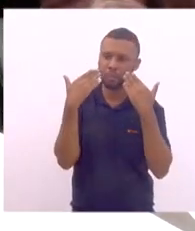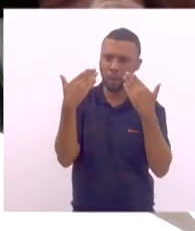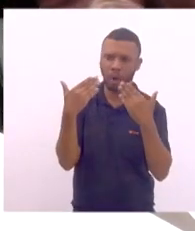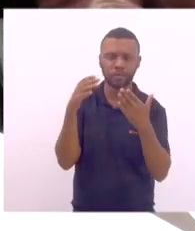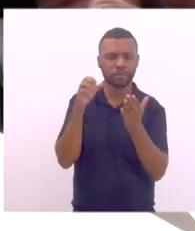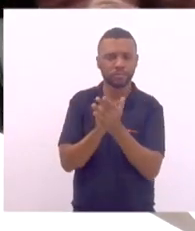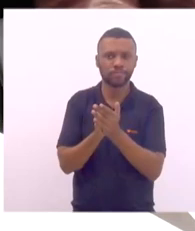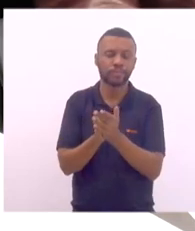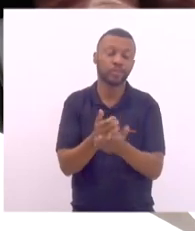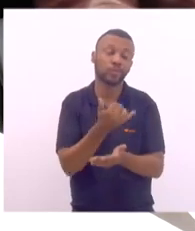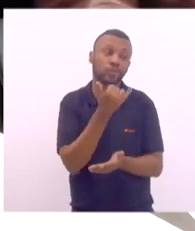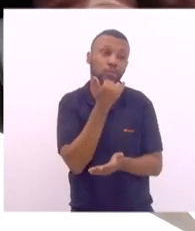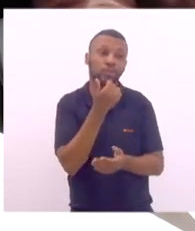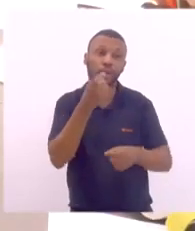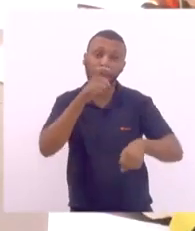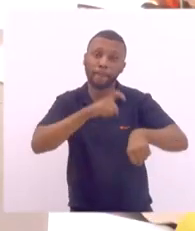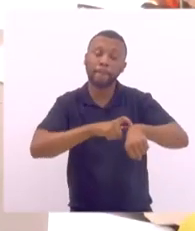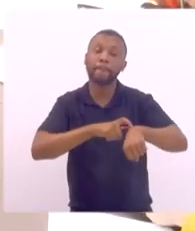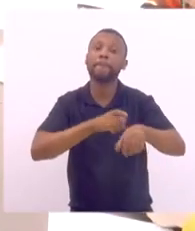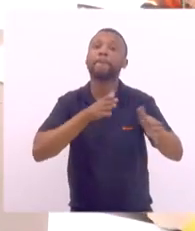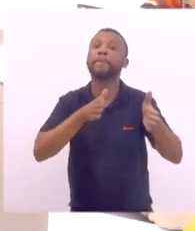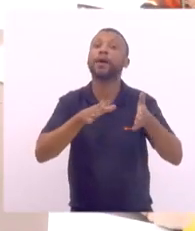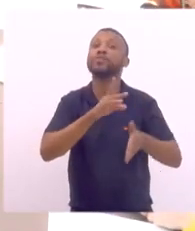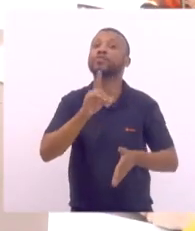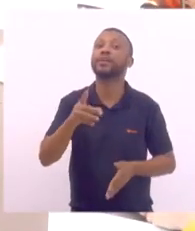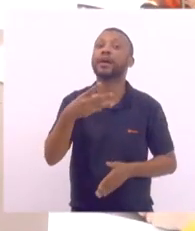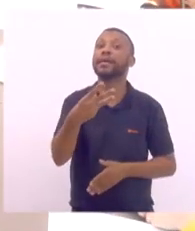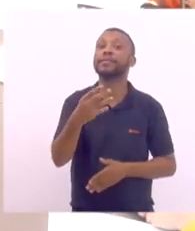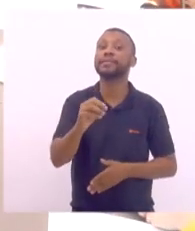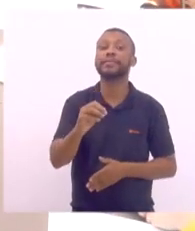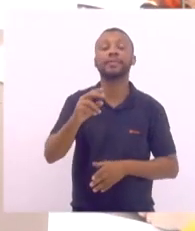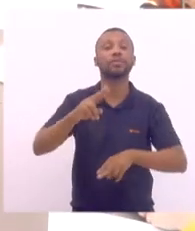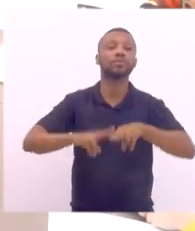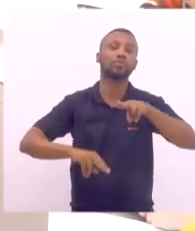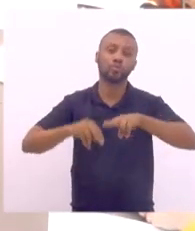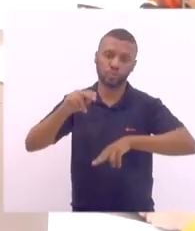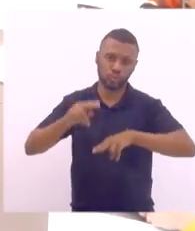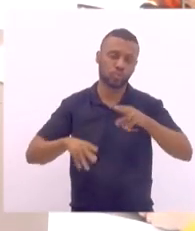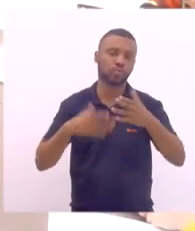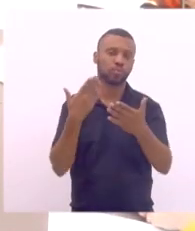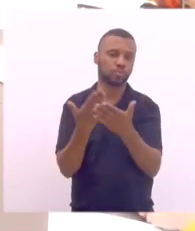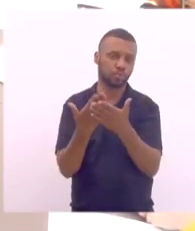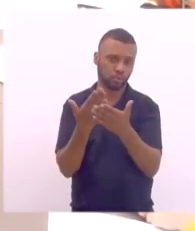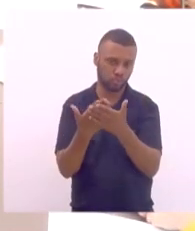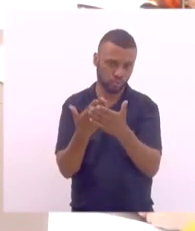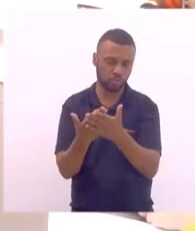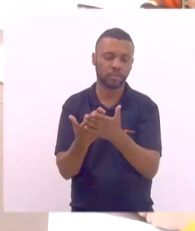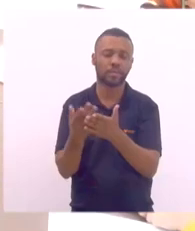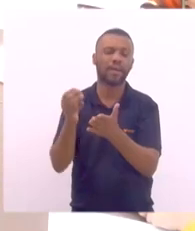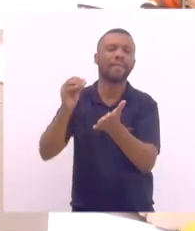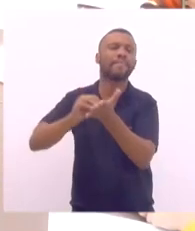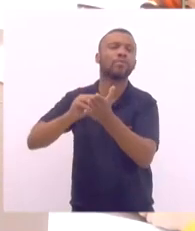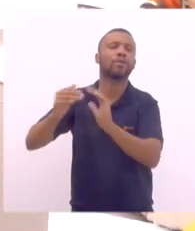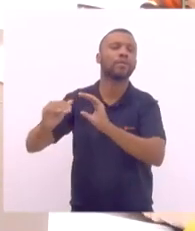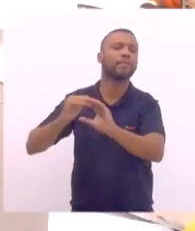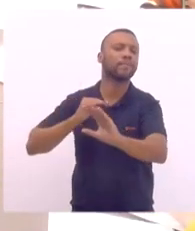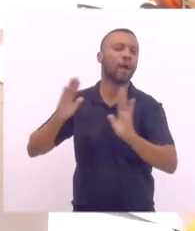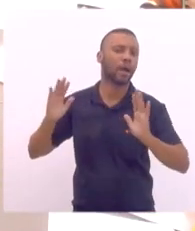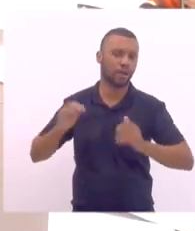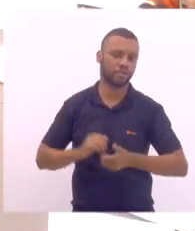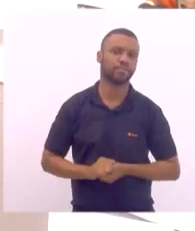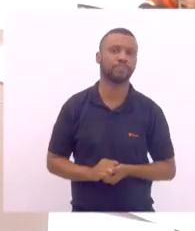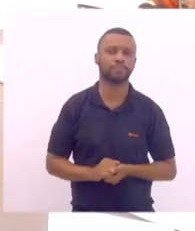né? Luiz, nós temos um prazo que é dia 30 de junho do estudo que a Fazenda ficou de mandar. Não, querido, eu estou dizendo